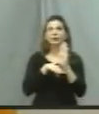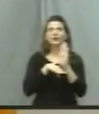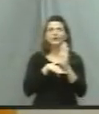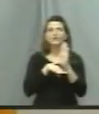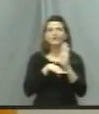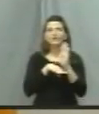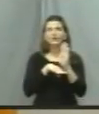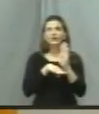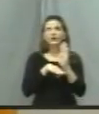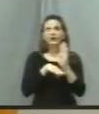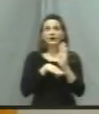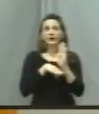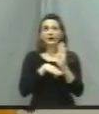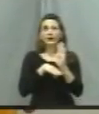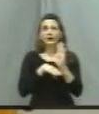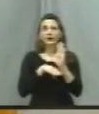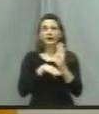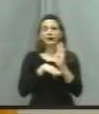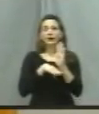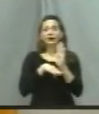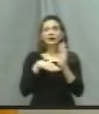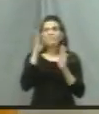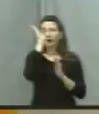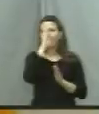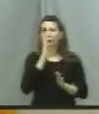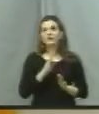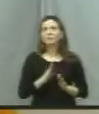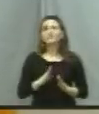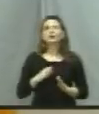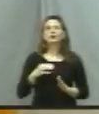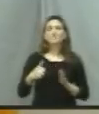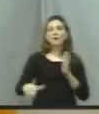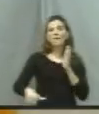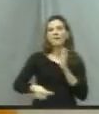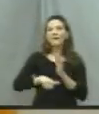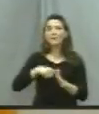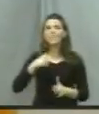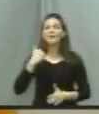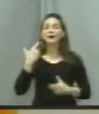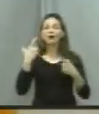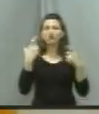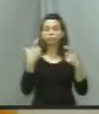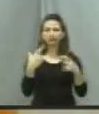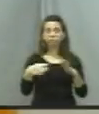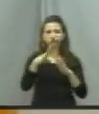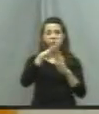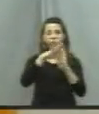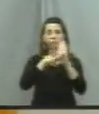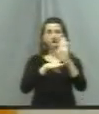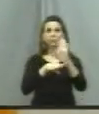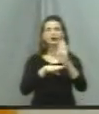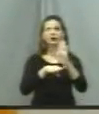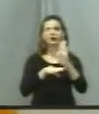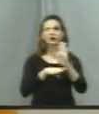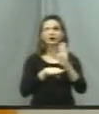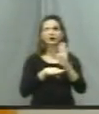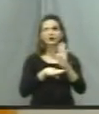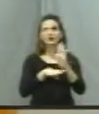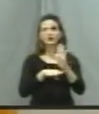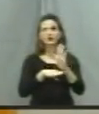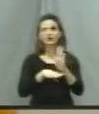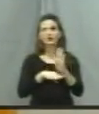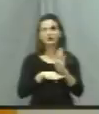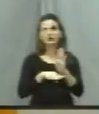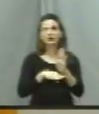e primeira da região. Então, eu acho que reclamar é fácil, é muito gostoso você